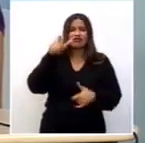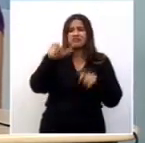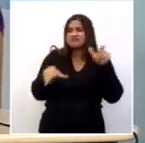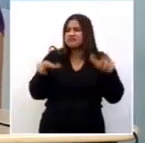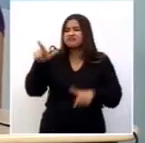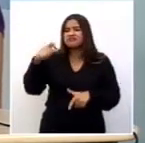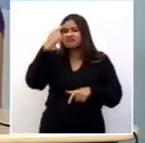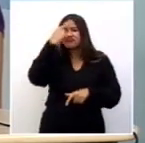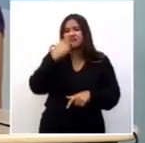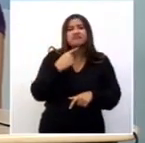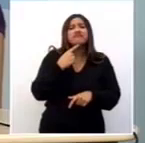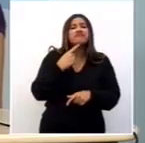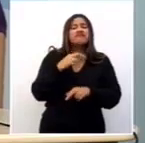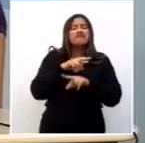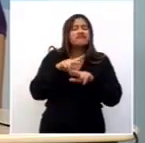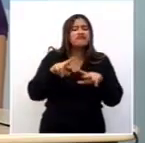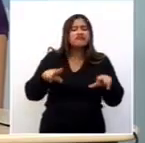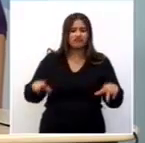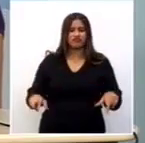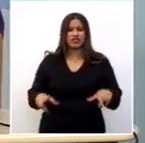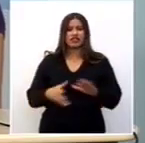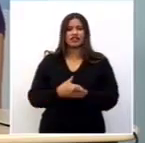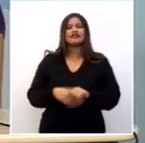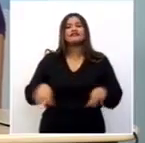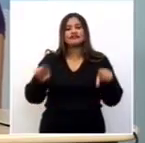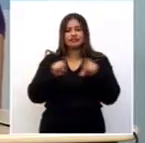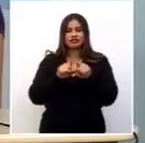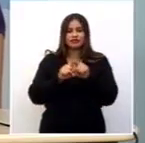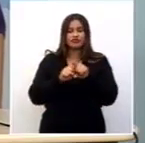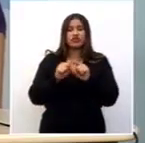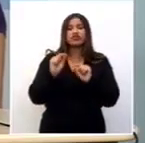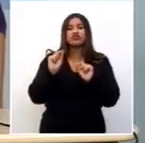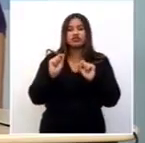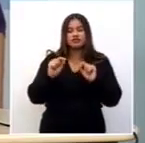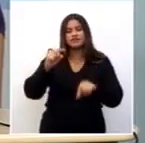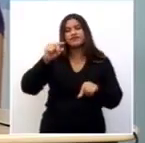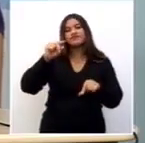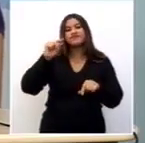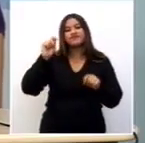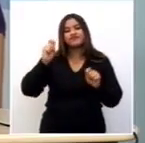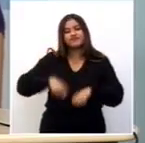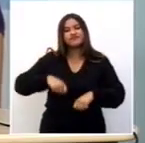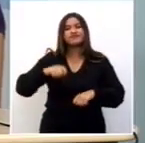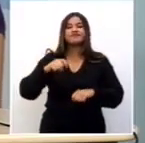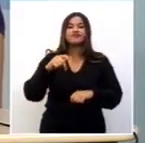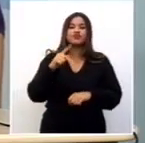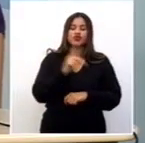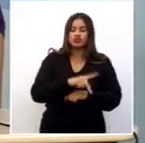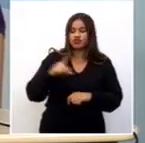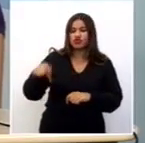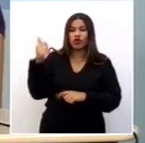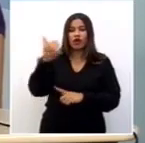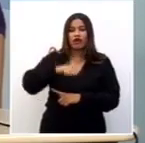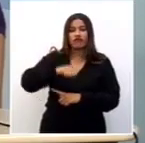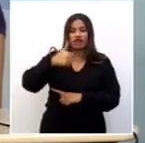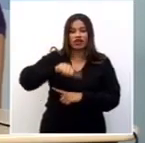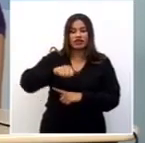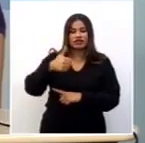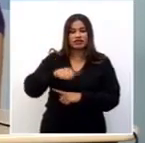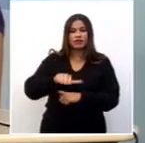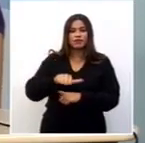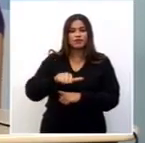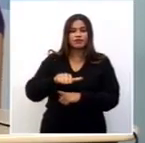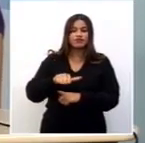de estudantes. Lembrando que, além da intencionalidade, o professor deve avaliar também